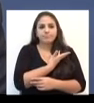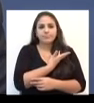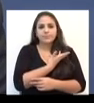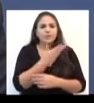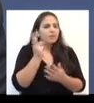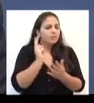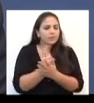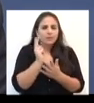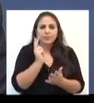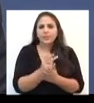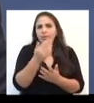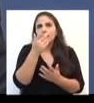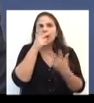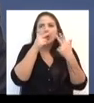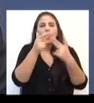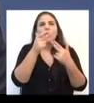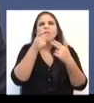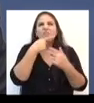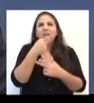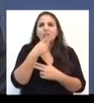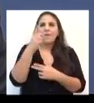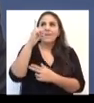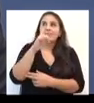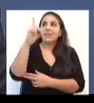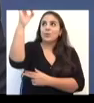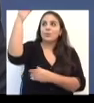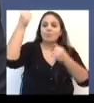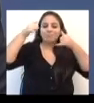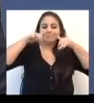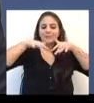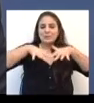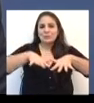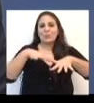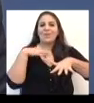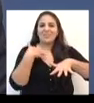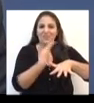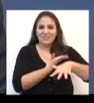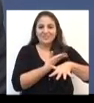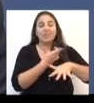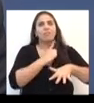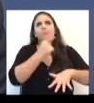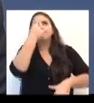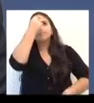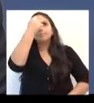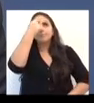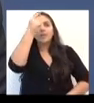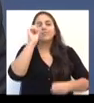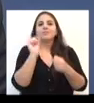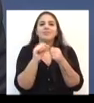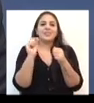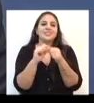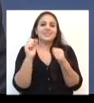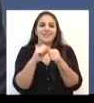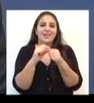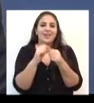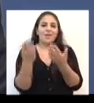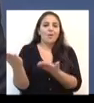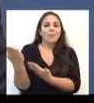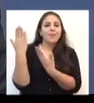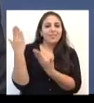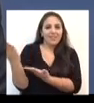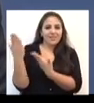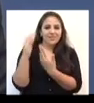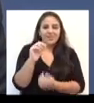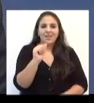sempre tenho dito, que Deus ilumina a gente muitas vezes e sempre, tivemos a ideia de fazer essa homenagem à Acisa. Nós não podemos deixar